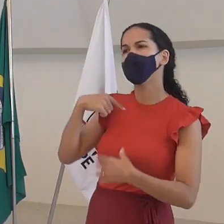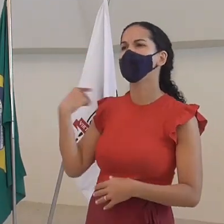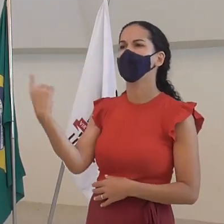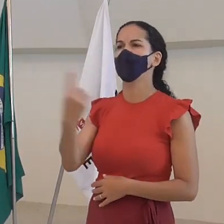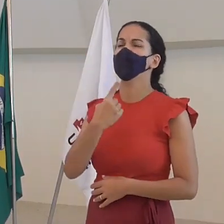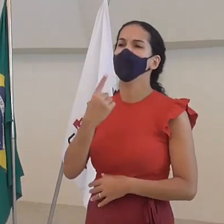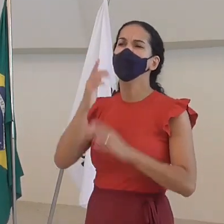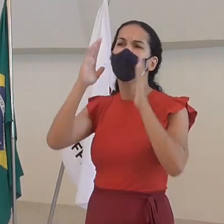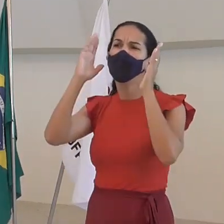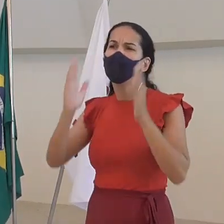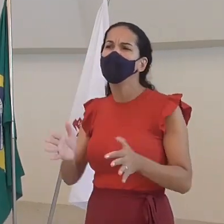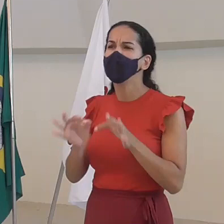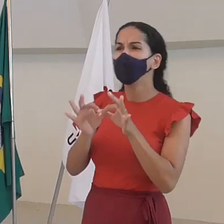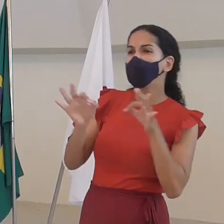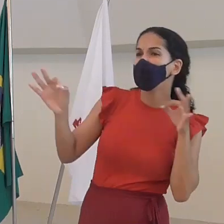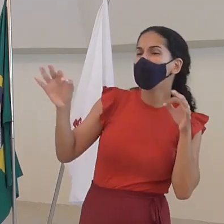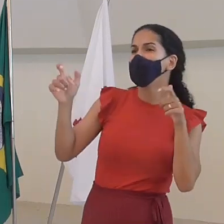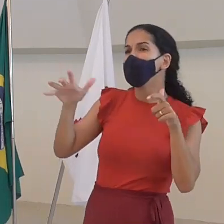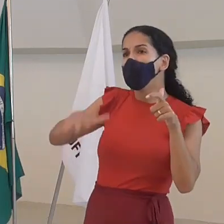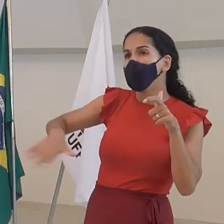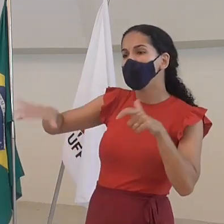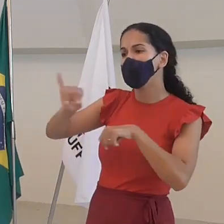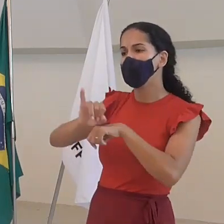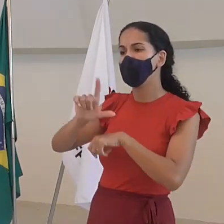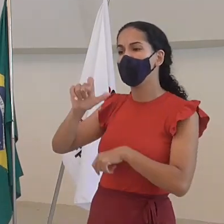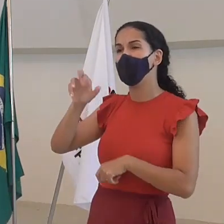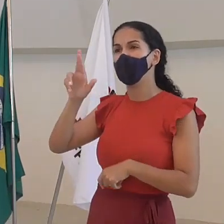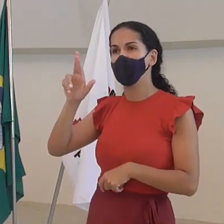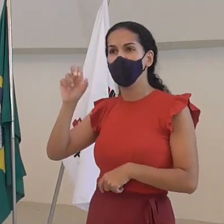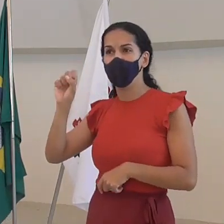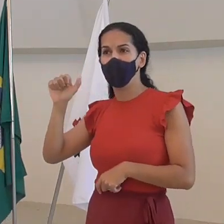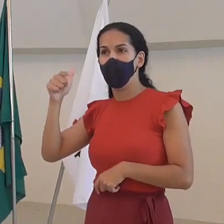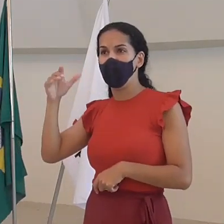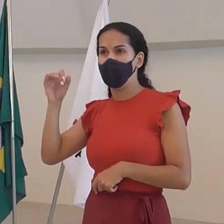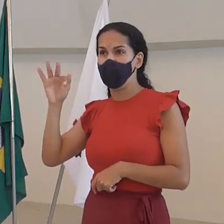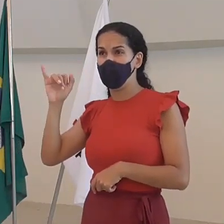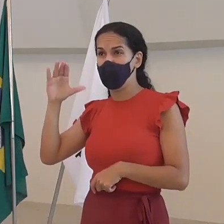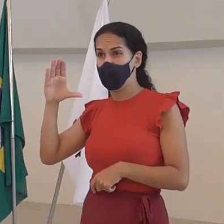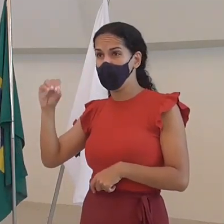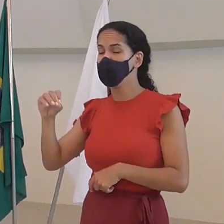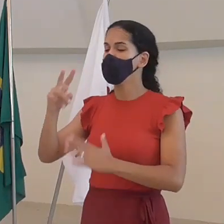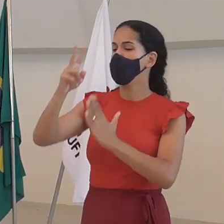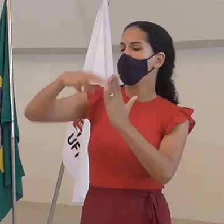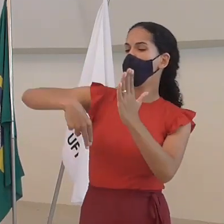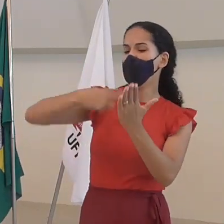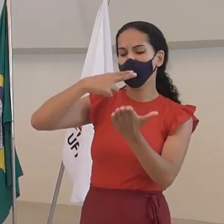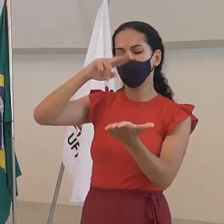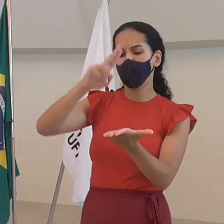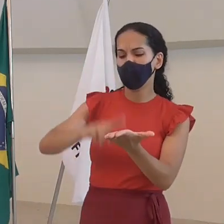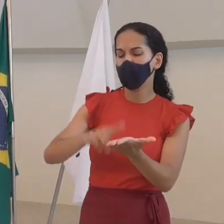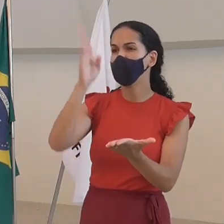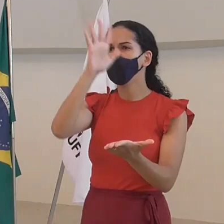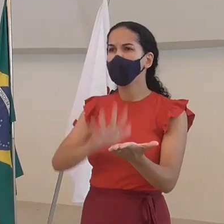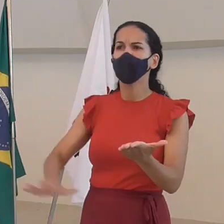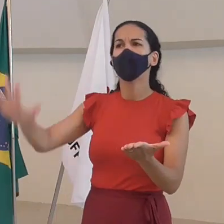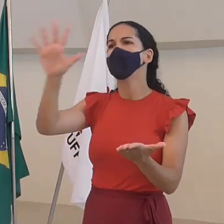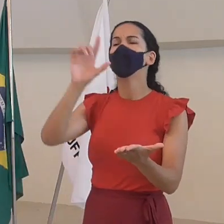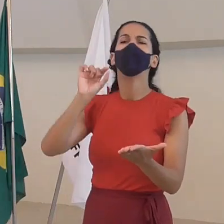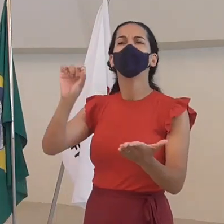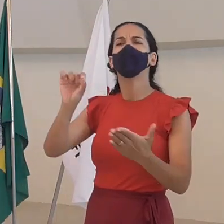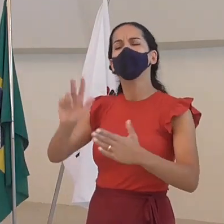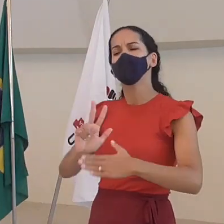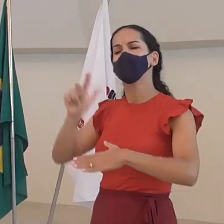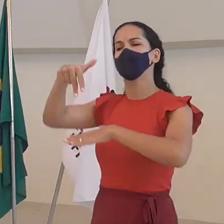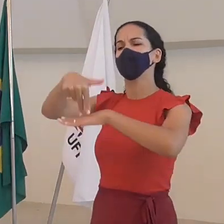no território livre do Largo de São Francisco, leu a carta aos brasileiros, na qual denunciava a ilegitimidade